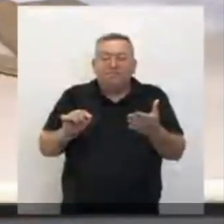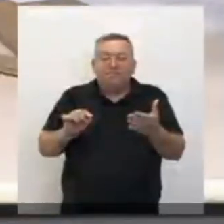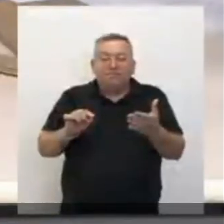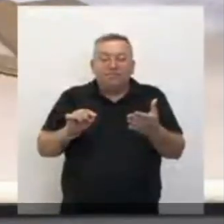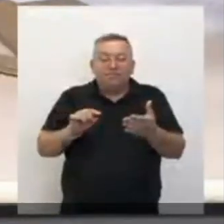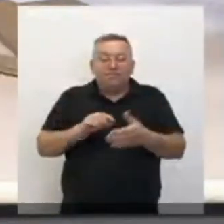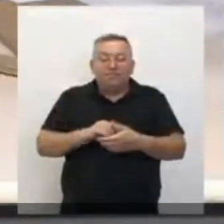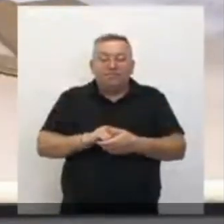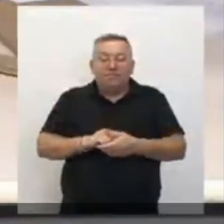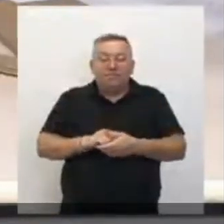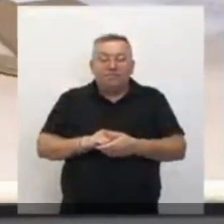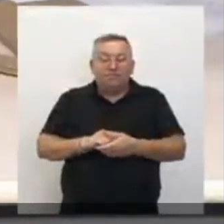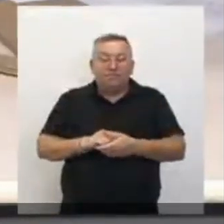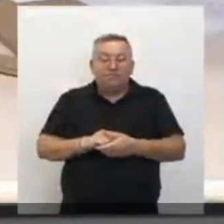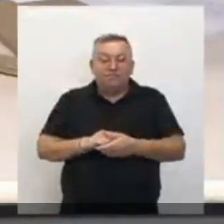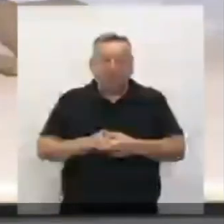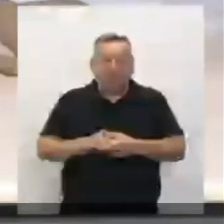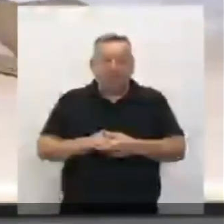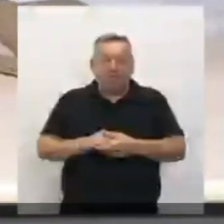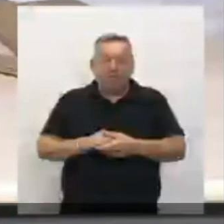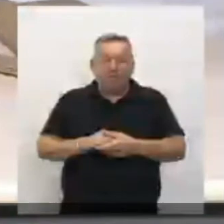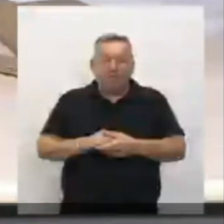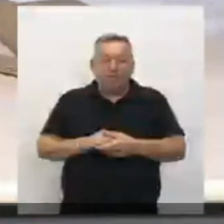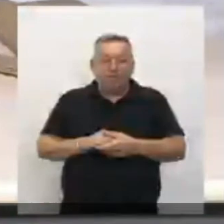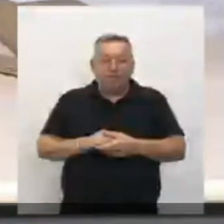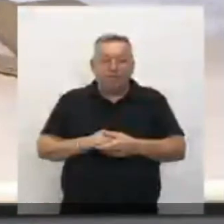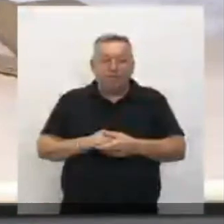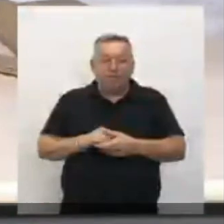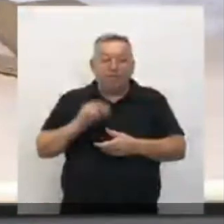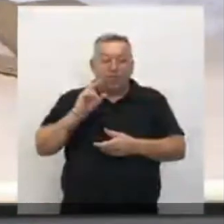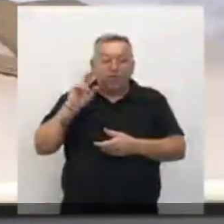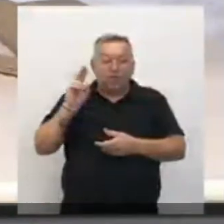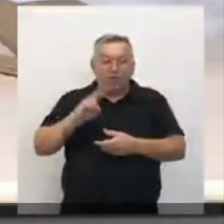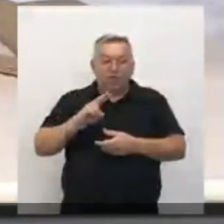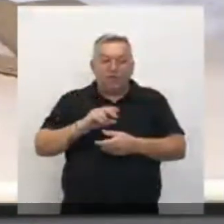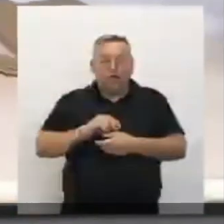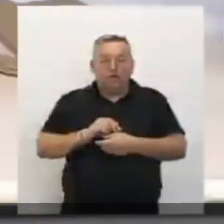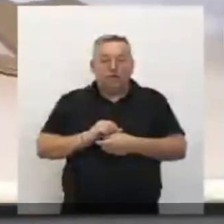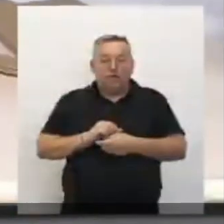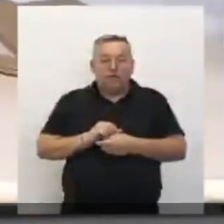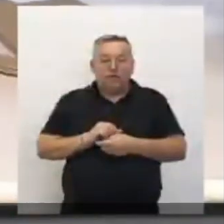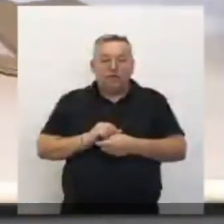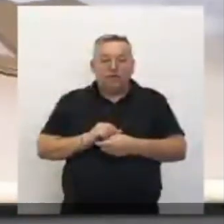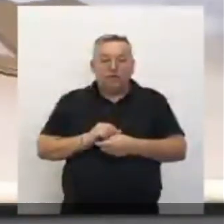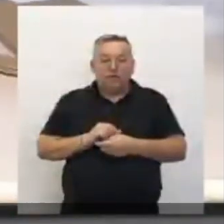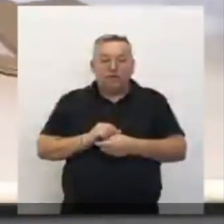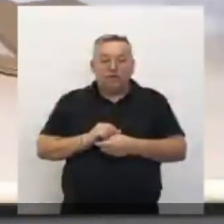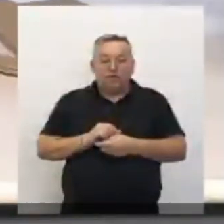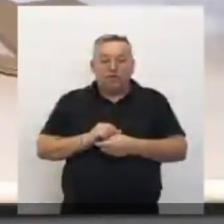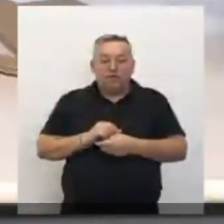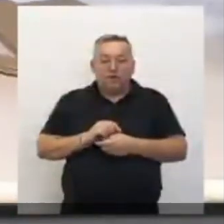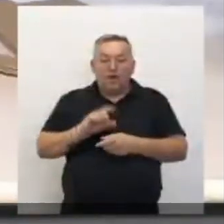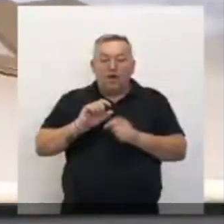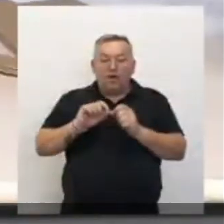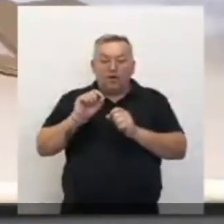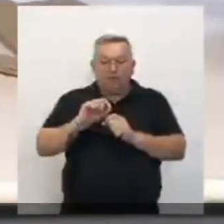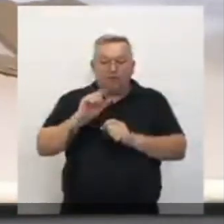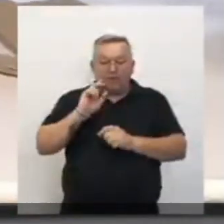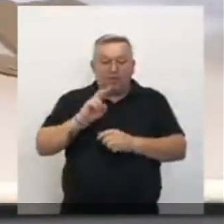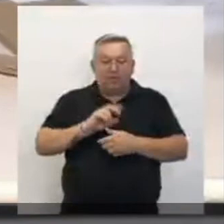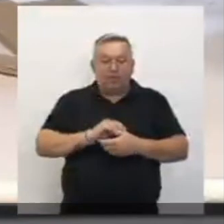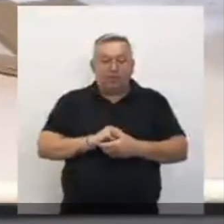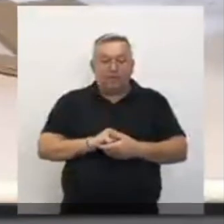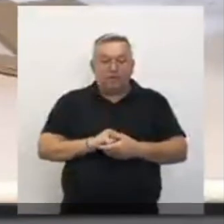vou pegar uma seringa, então vou colocar aqui uma seringa só para vocês verem. Então essa seringa aqui é o que vai dar a minha espessura, né, Tony?